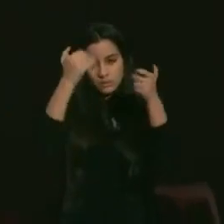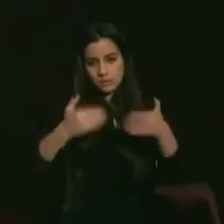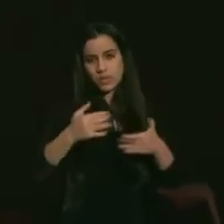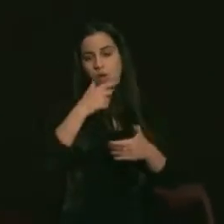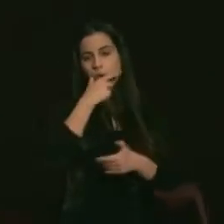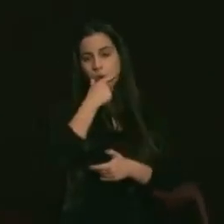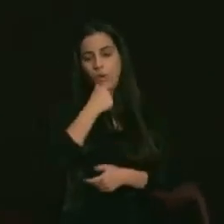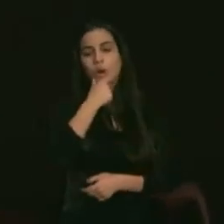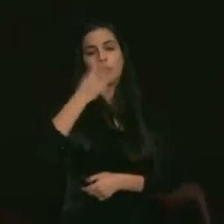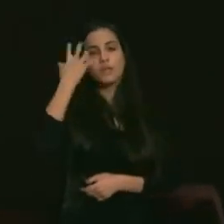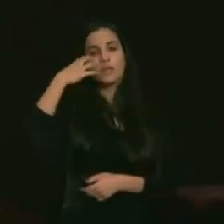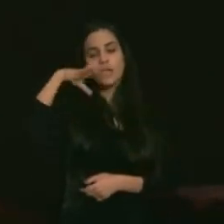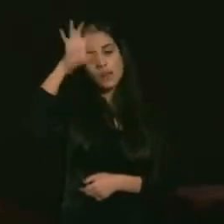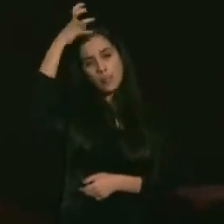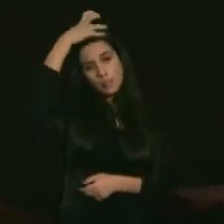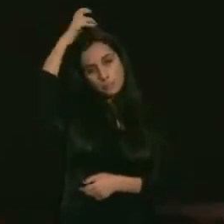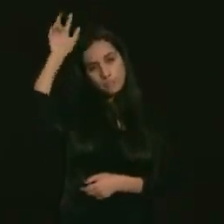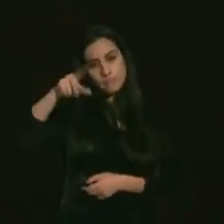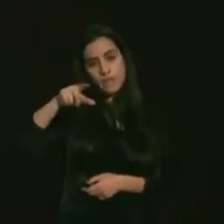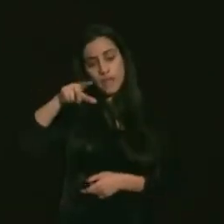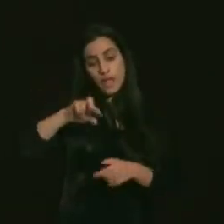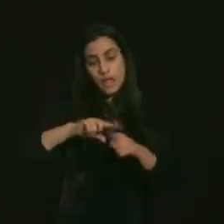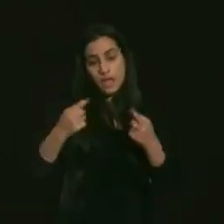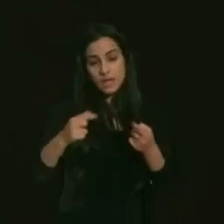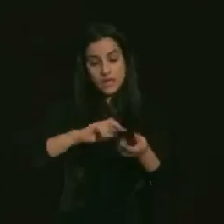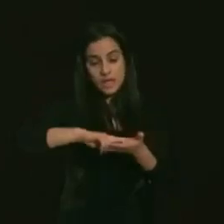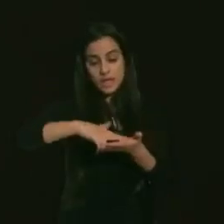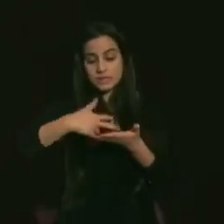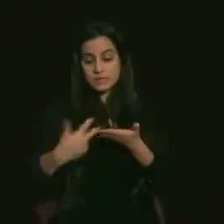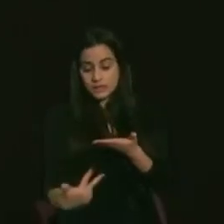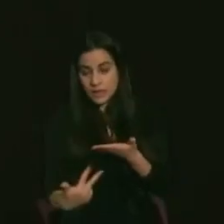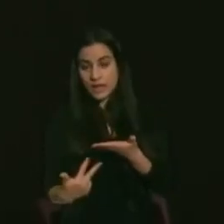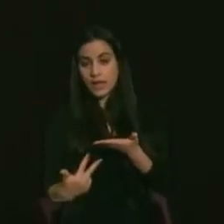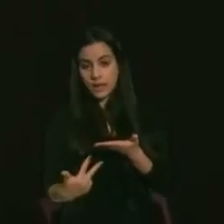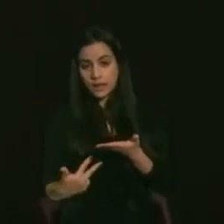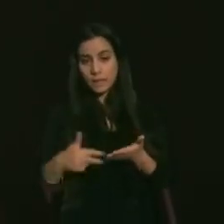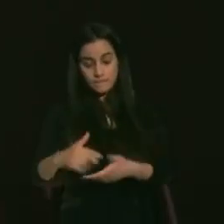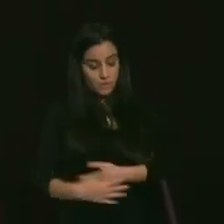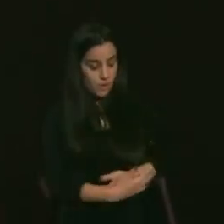e acaba caindo do colo da sua ama